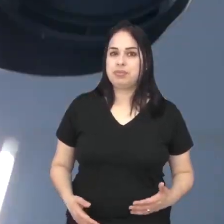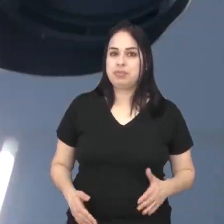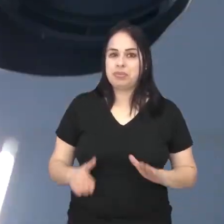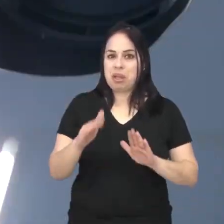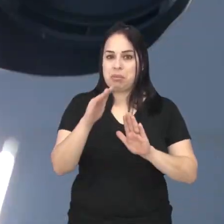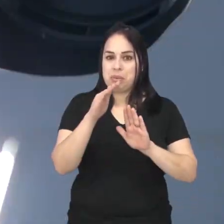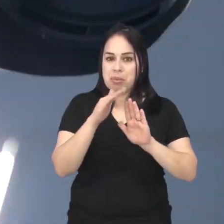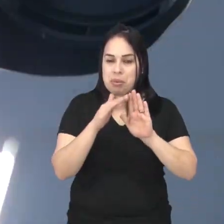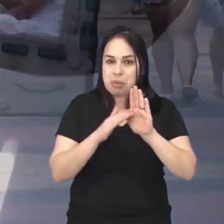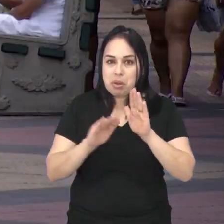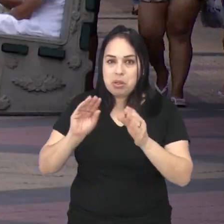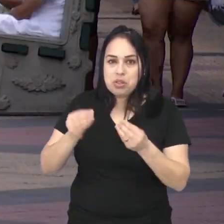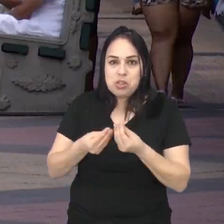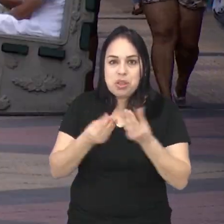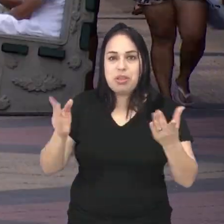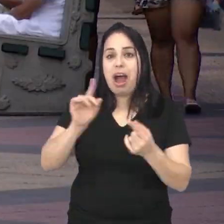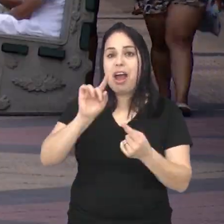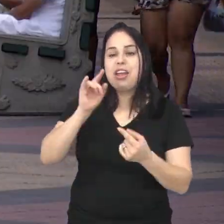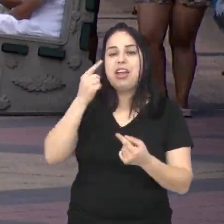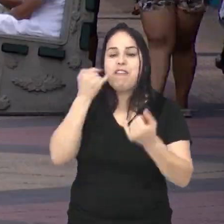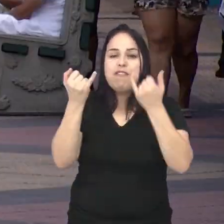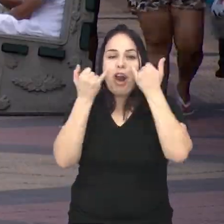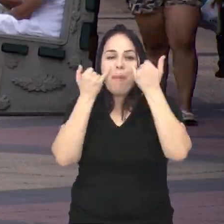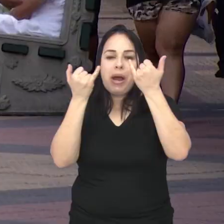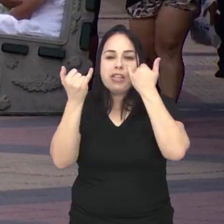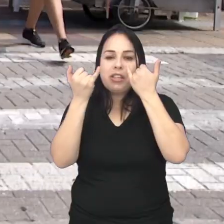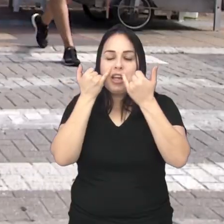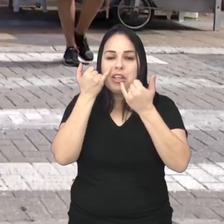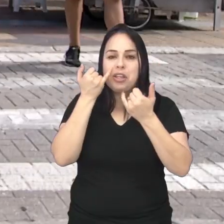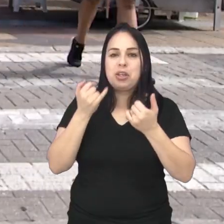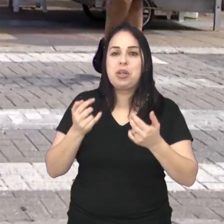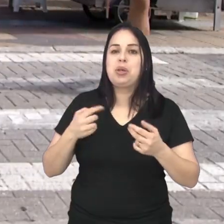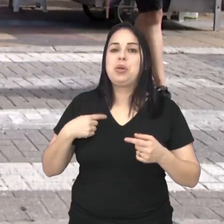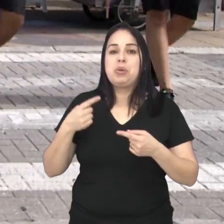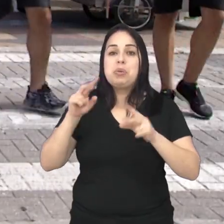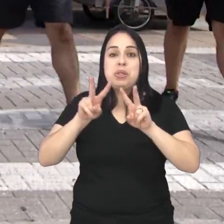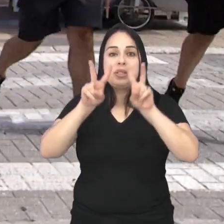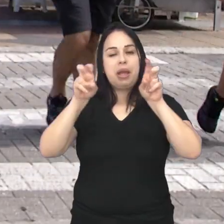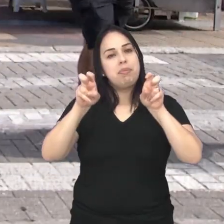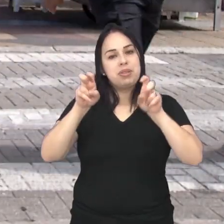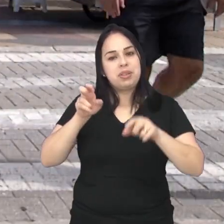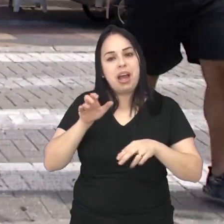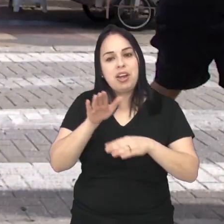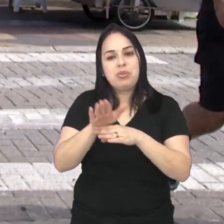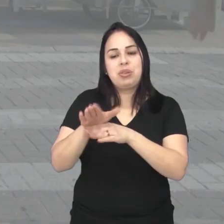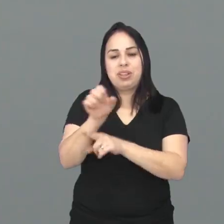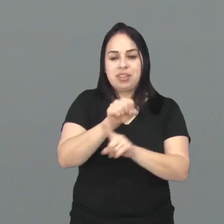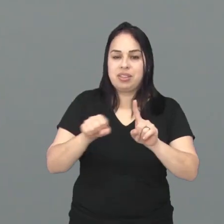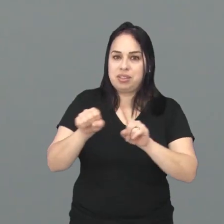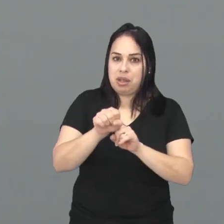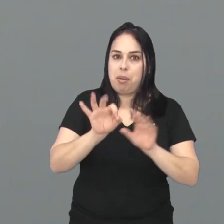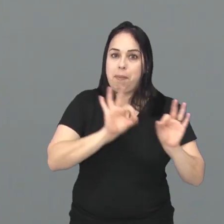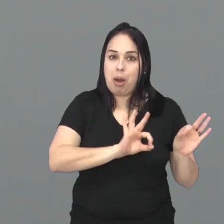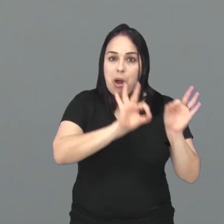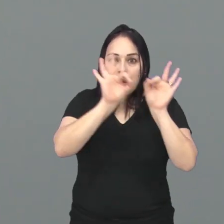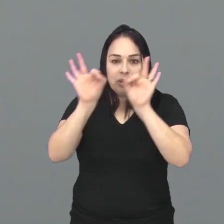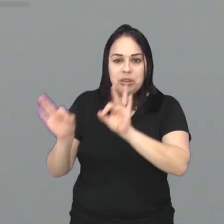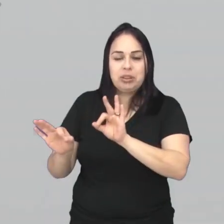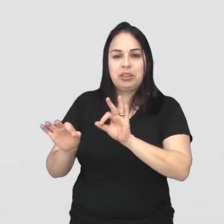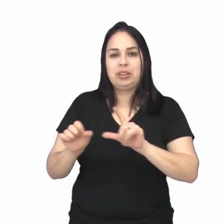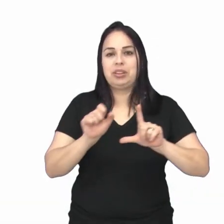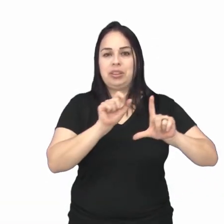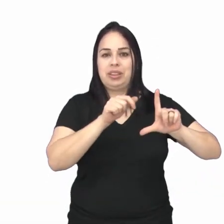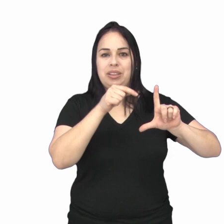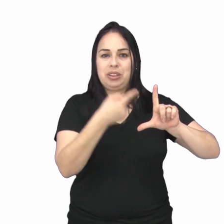Todas as nossas produções têm o objetivo de trazer informação e discutir temas de interesse público. E você pode acompanhar todas as novidades